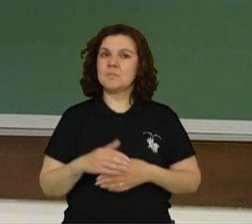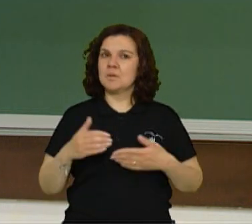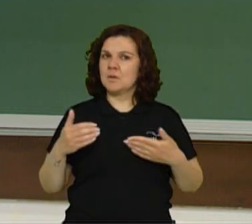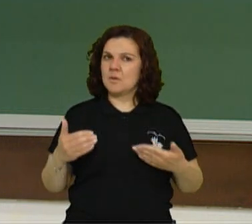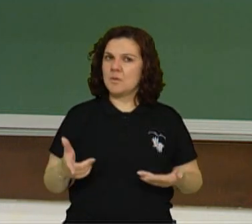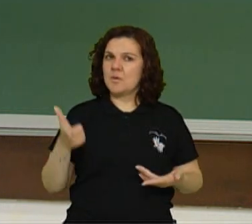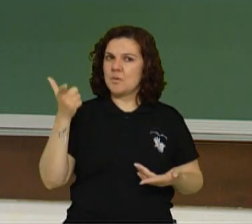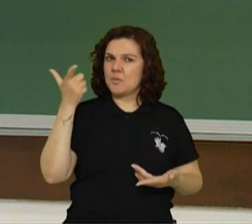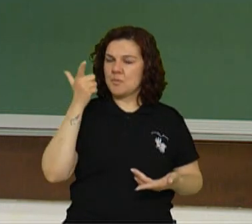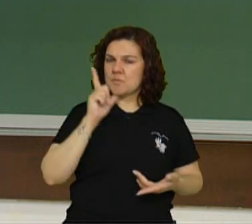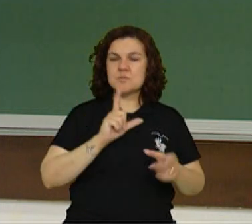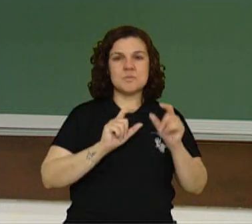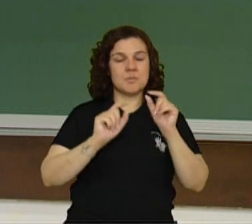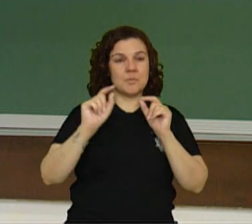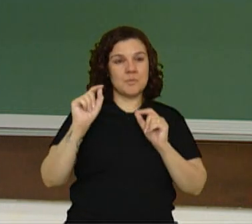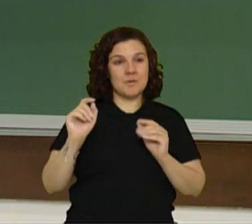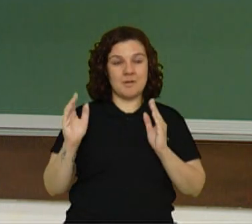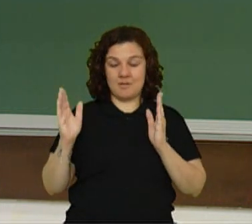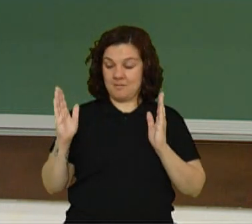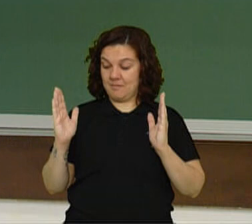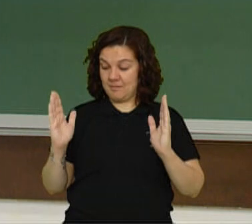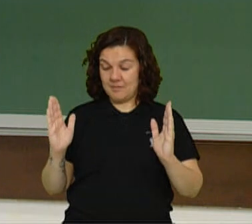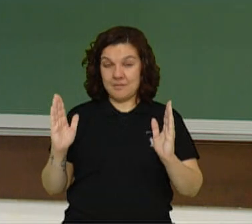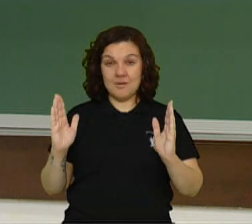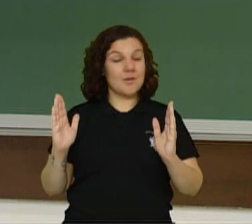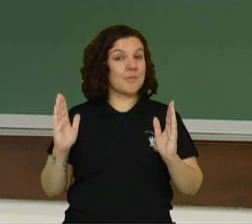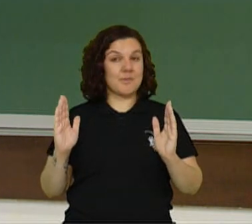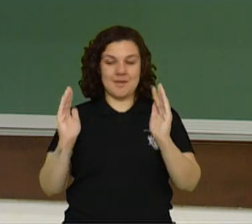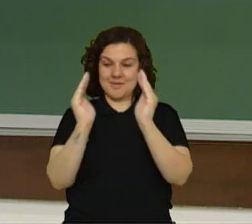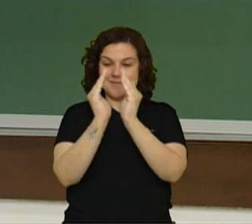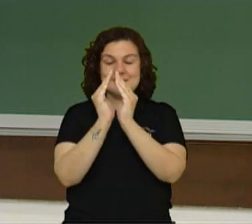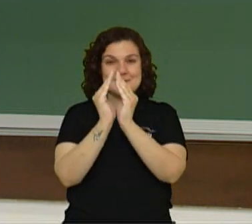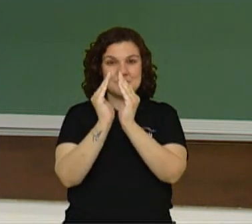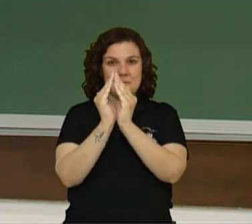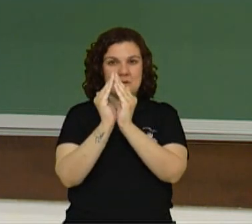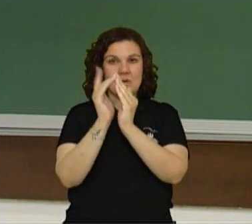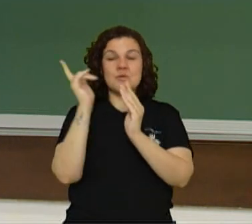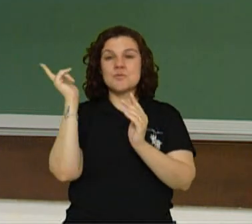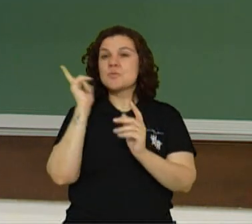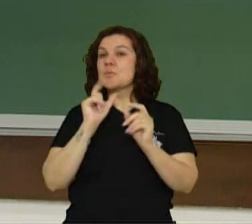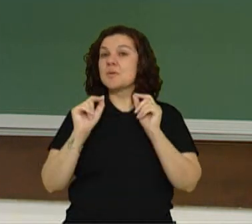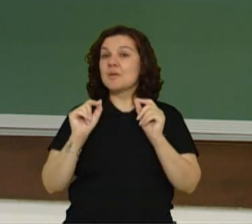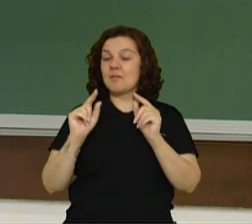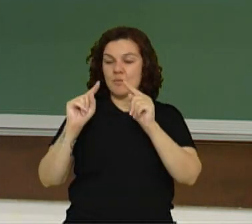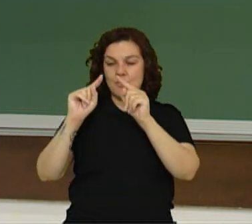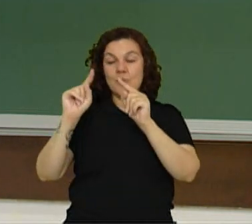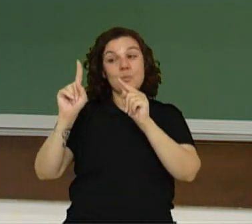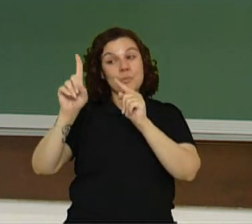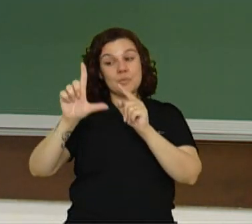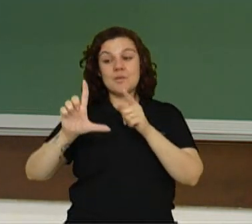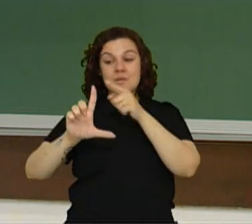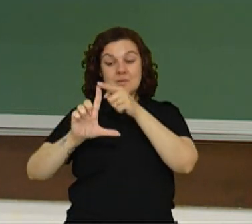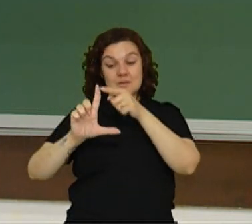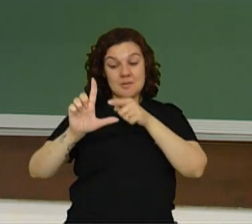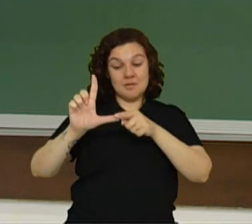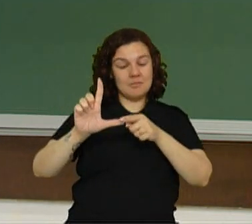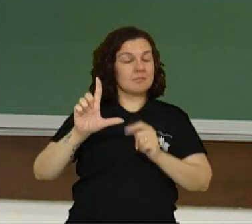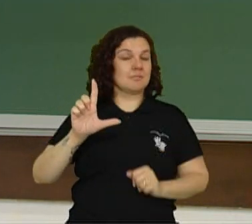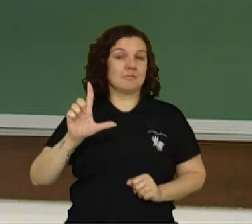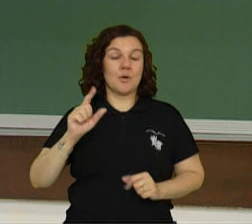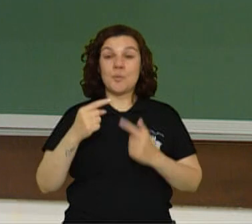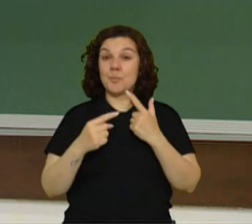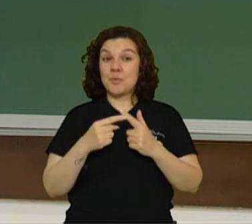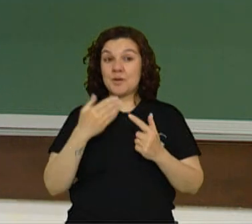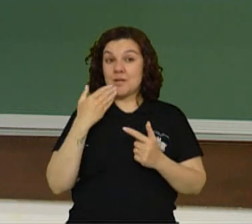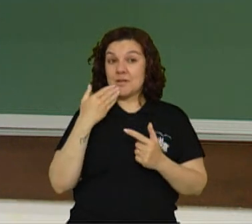Conseguimos fechar aqui nesse octaedro, nesse balãozinho, um triângulo retângulo. Por quê? Ele está